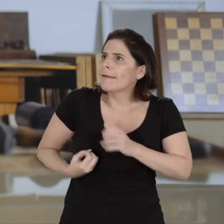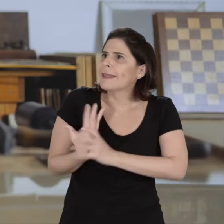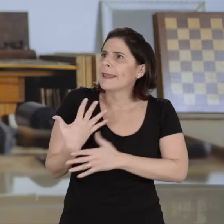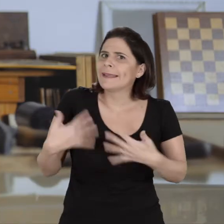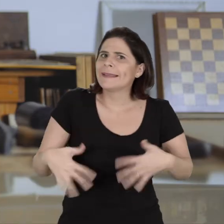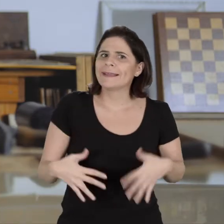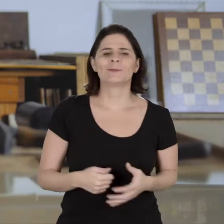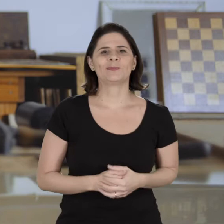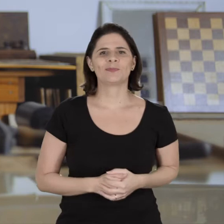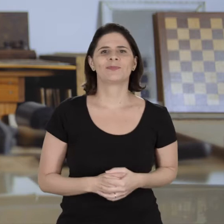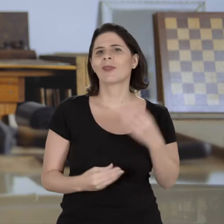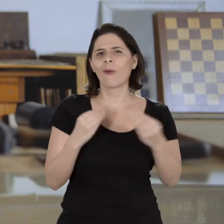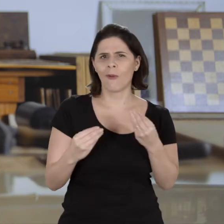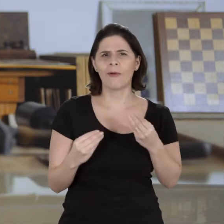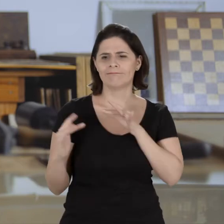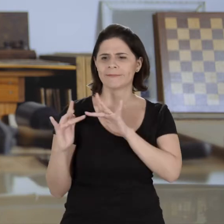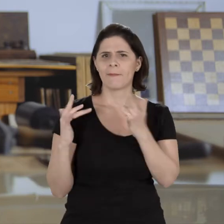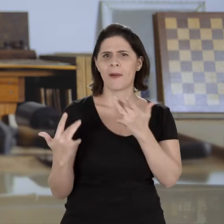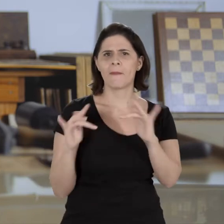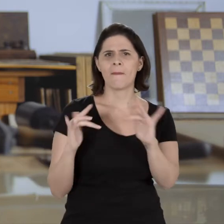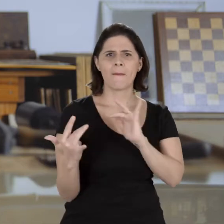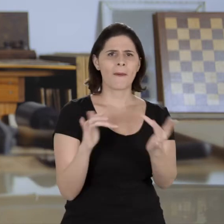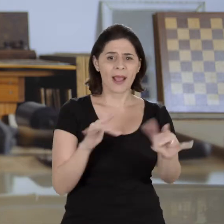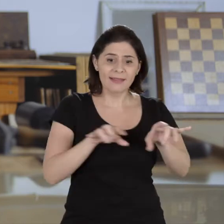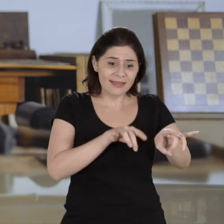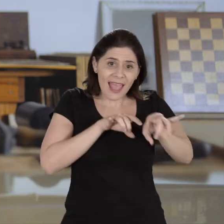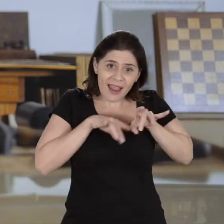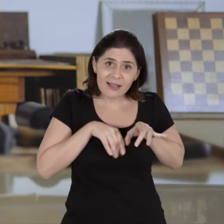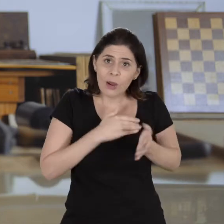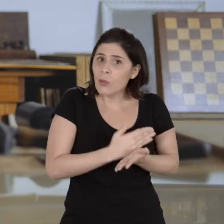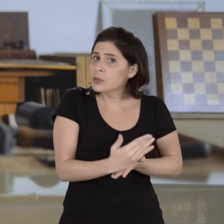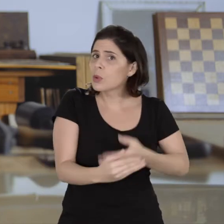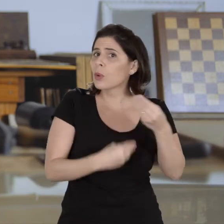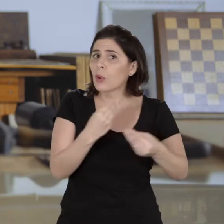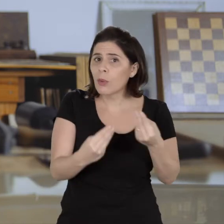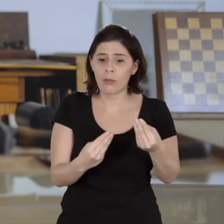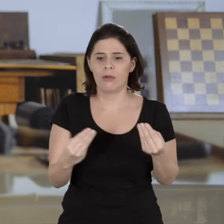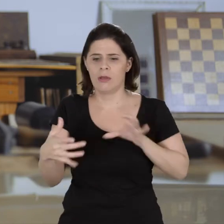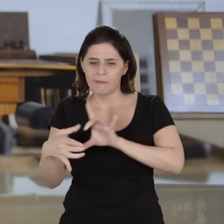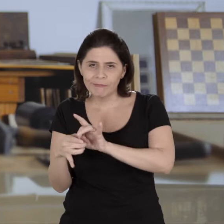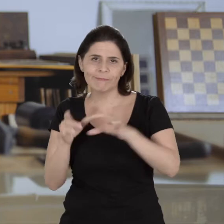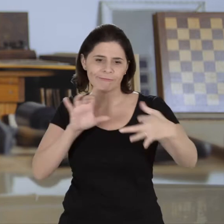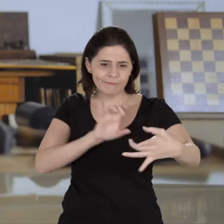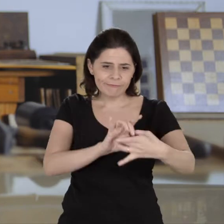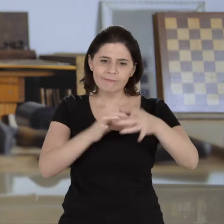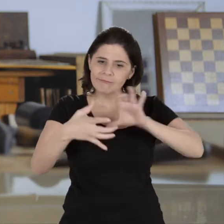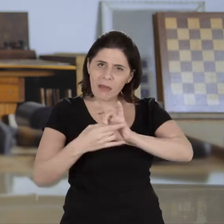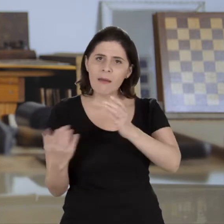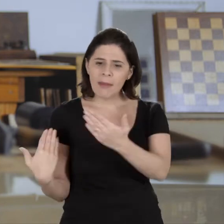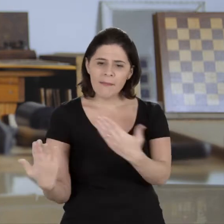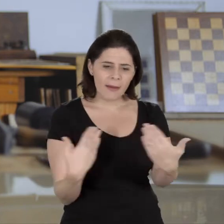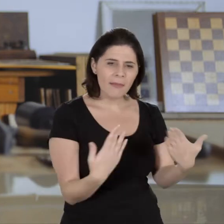como isso tudo está se relacionando, né? Como essas técnicas entre si, elas podem